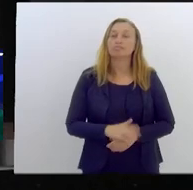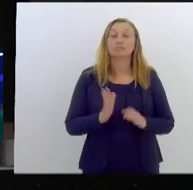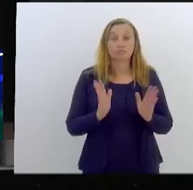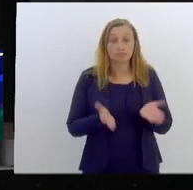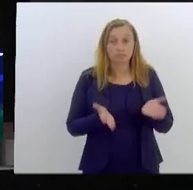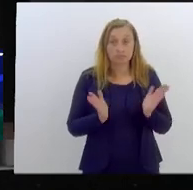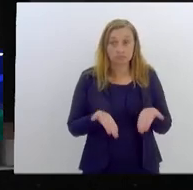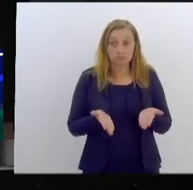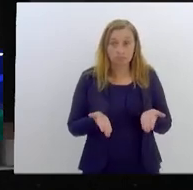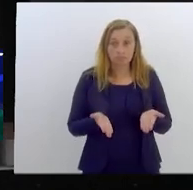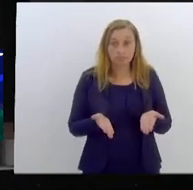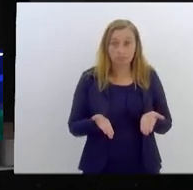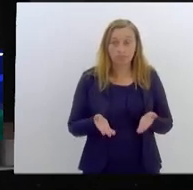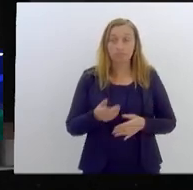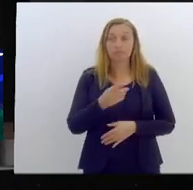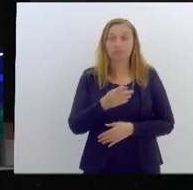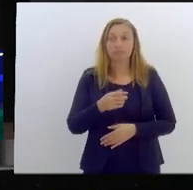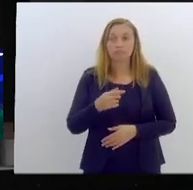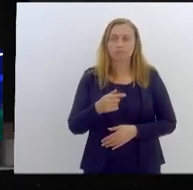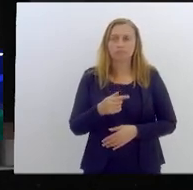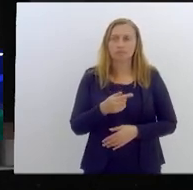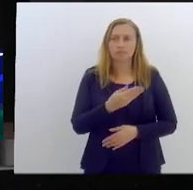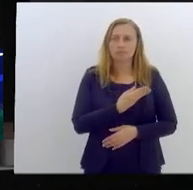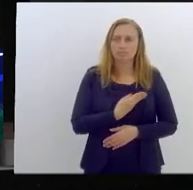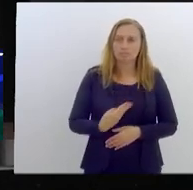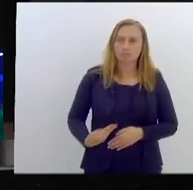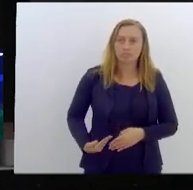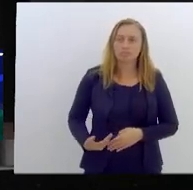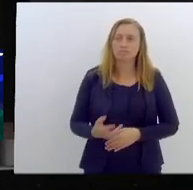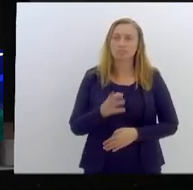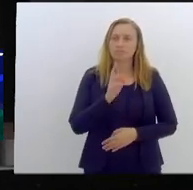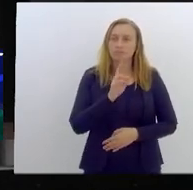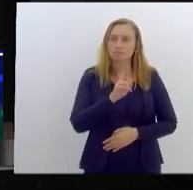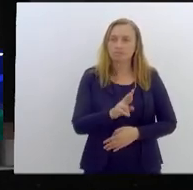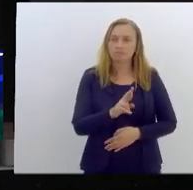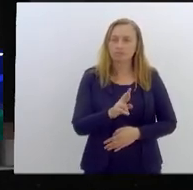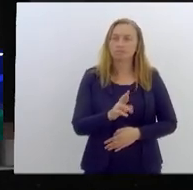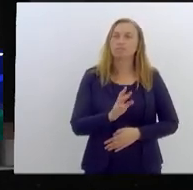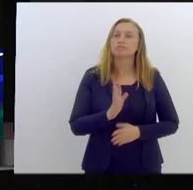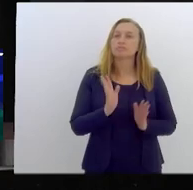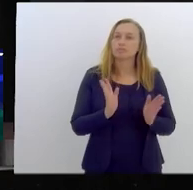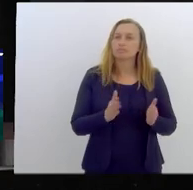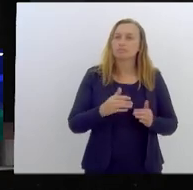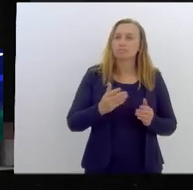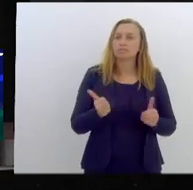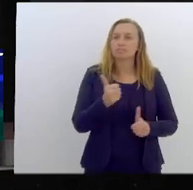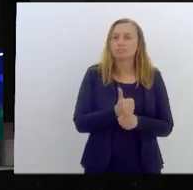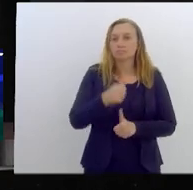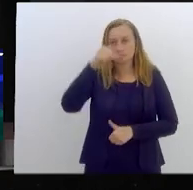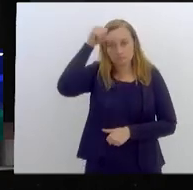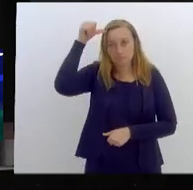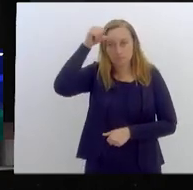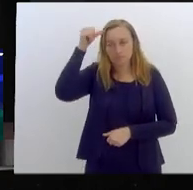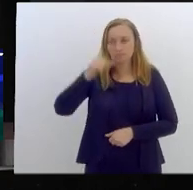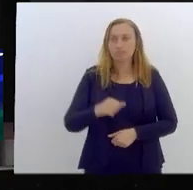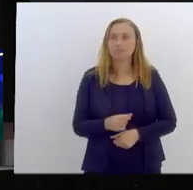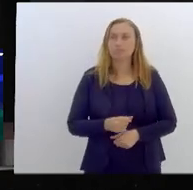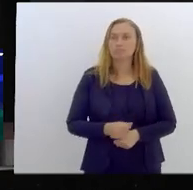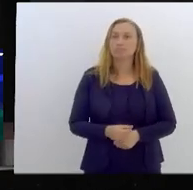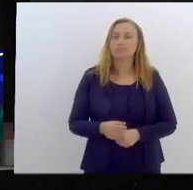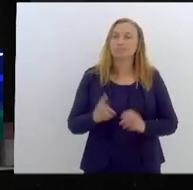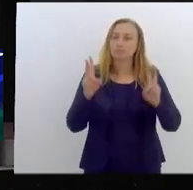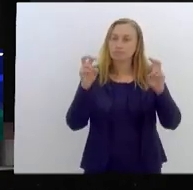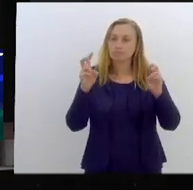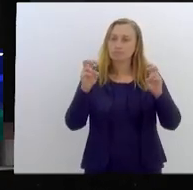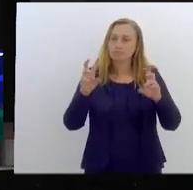hoje, né, como governador interino, respondendo no lugar do governador Cláudio Castro, de que esta